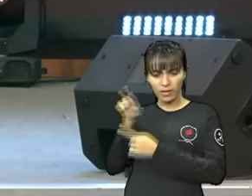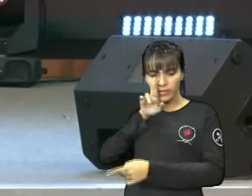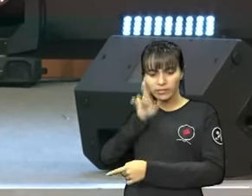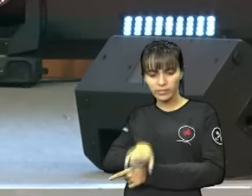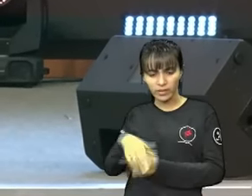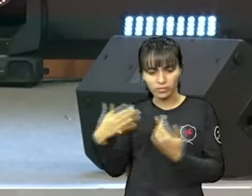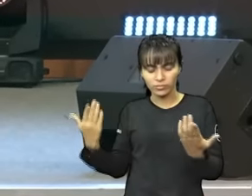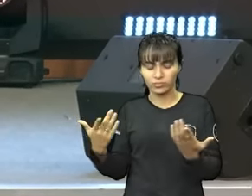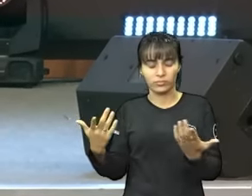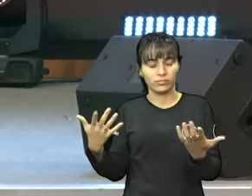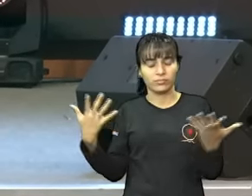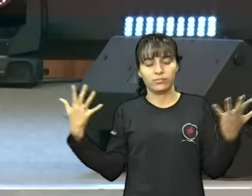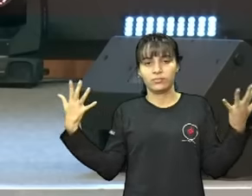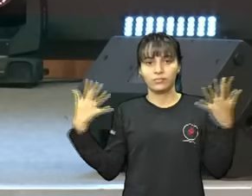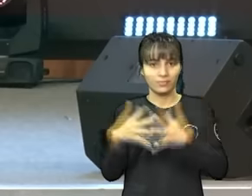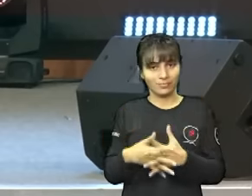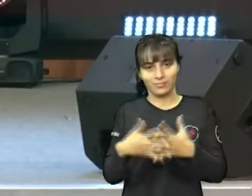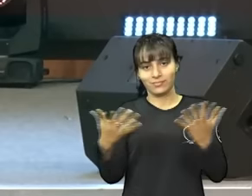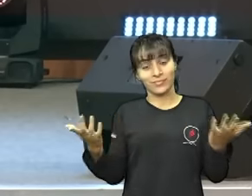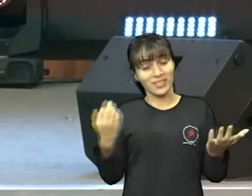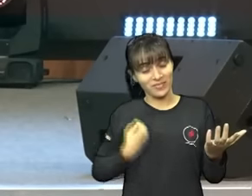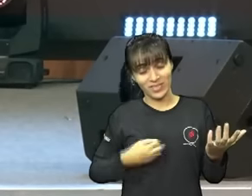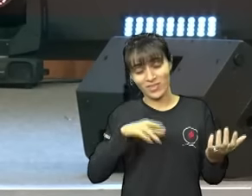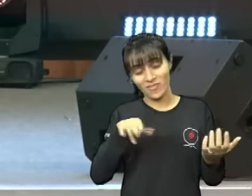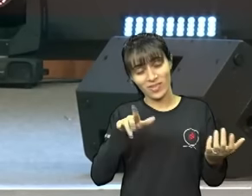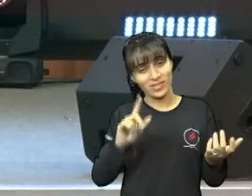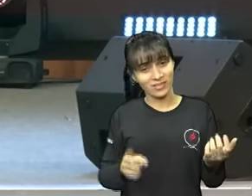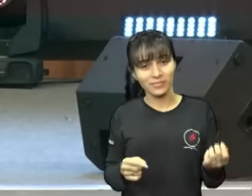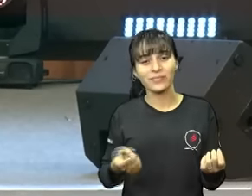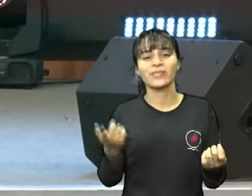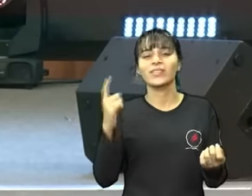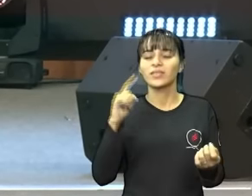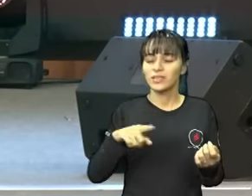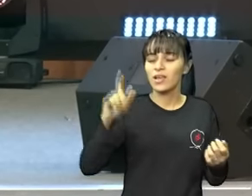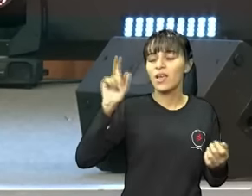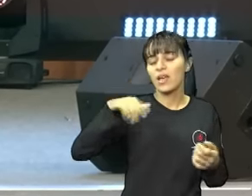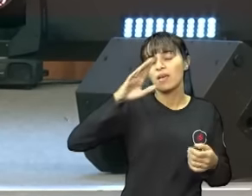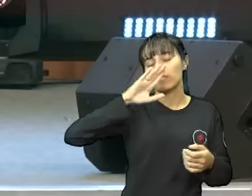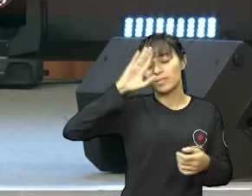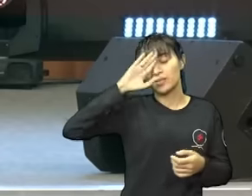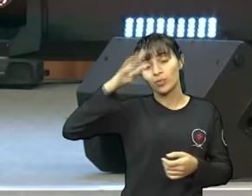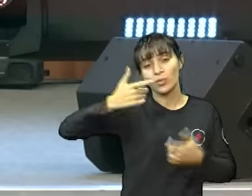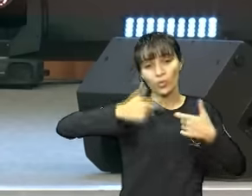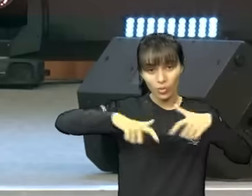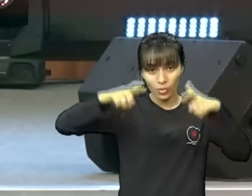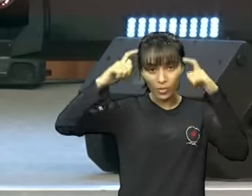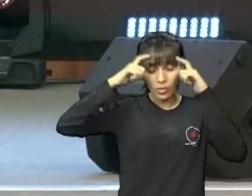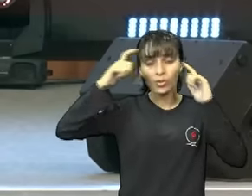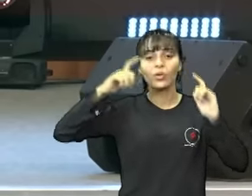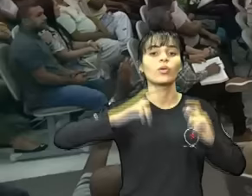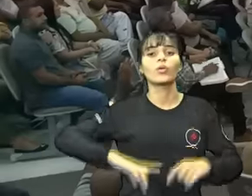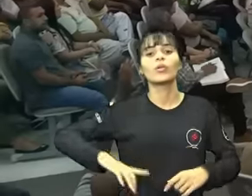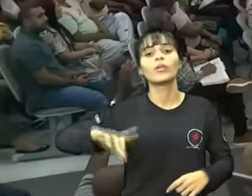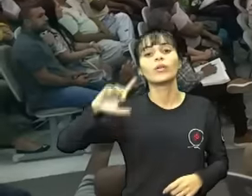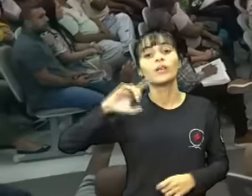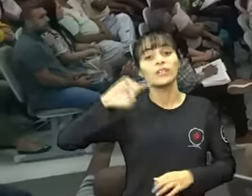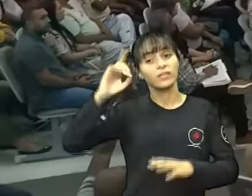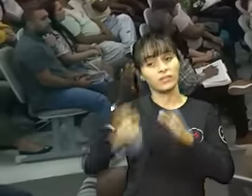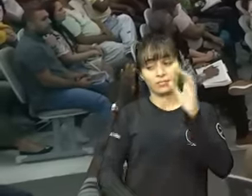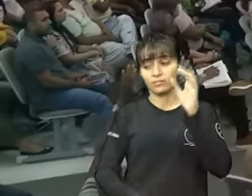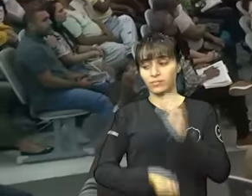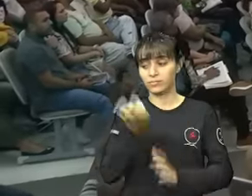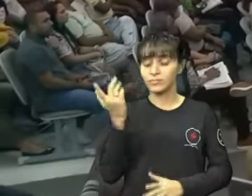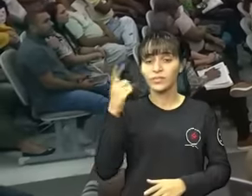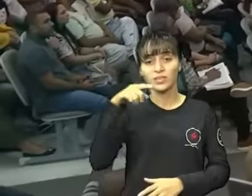Ei só que a vida né senão você é a coroa da criação deve ser uma pessoa criada por